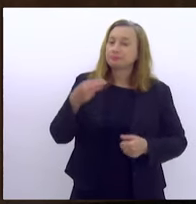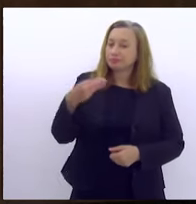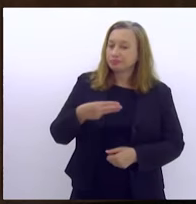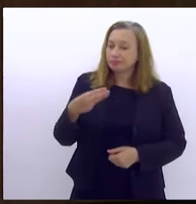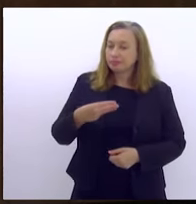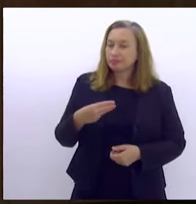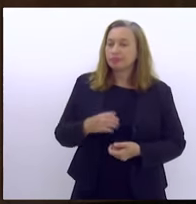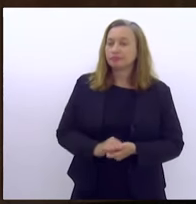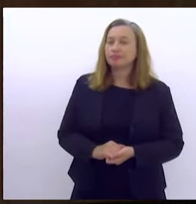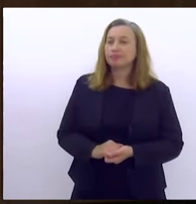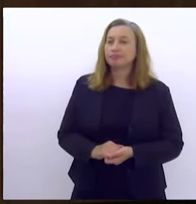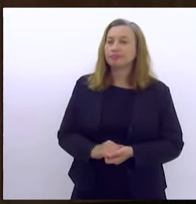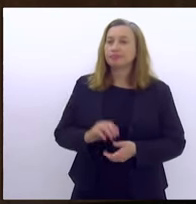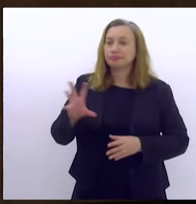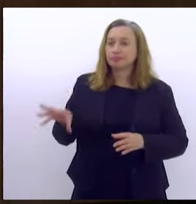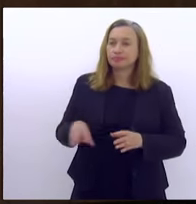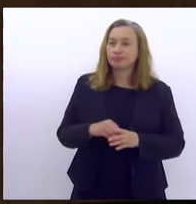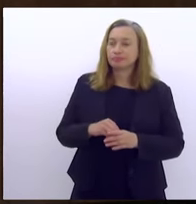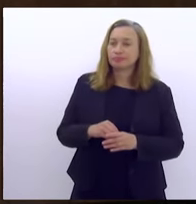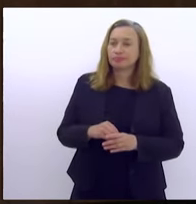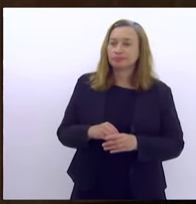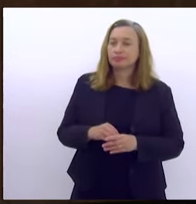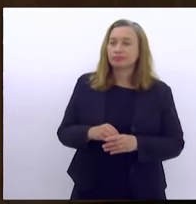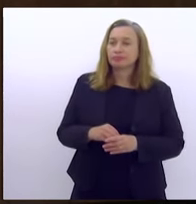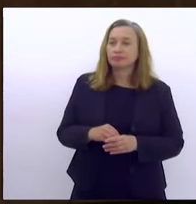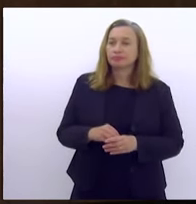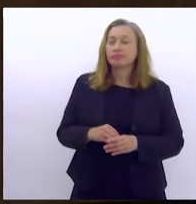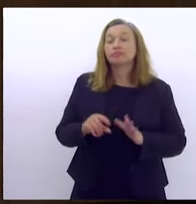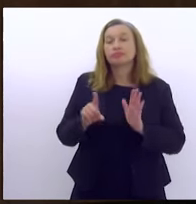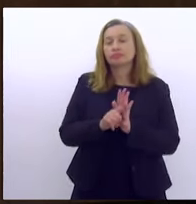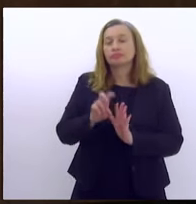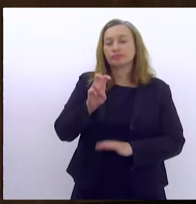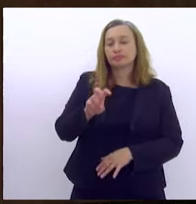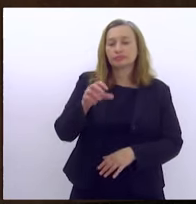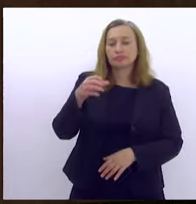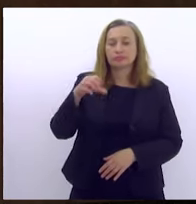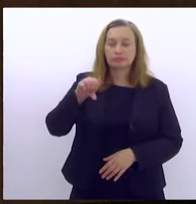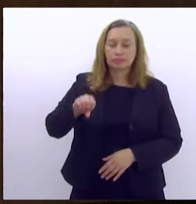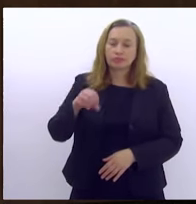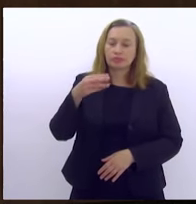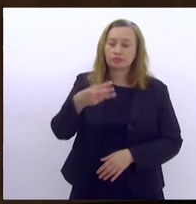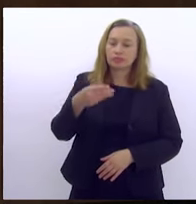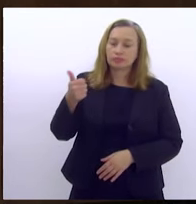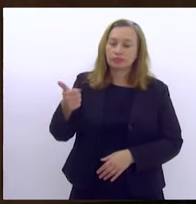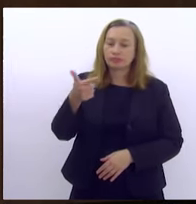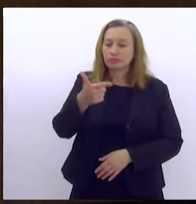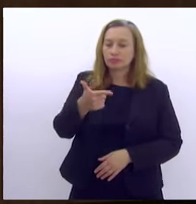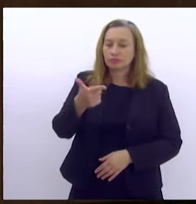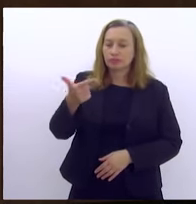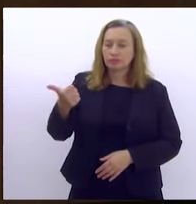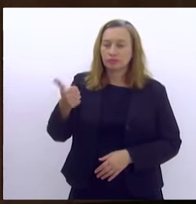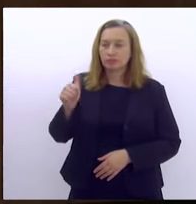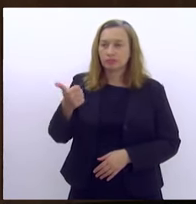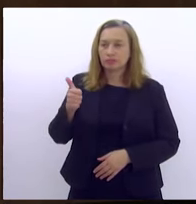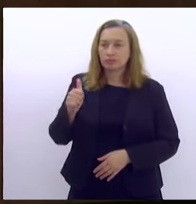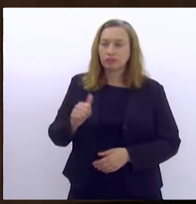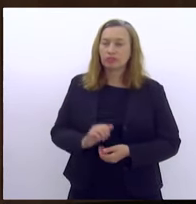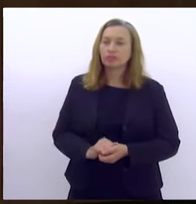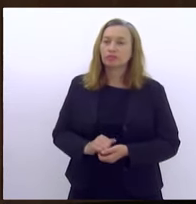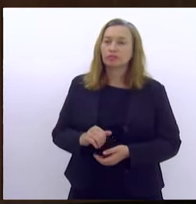3º, adicione onde couber a lei 5931, de 11, determinando que a unidade